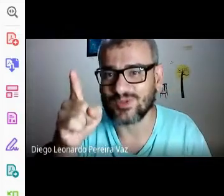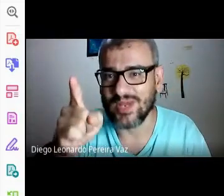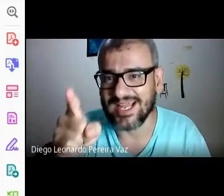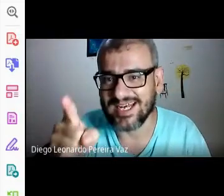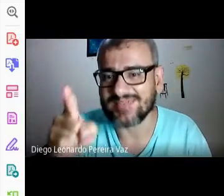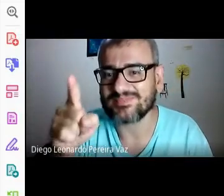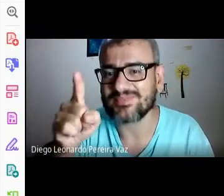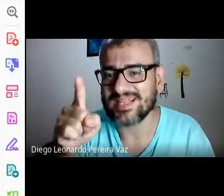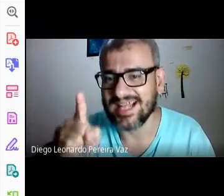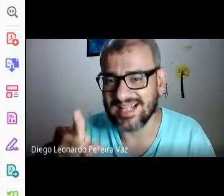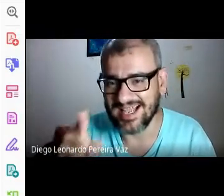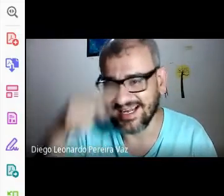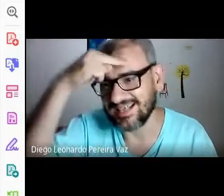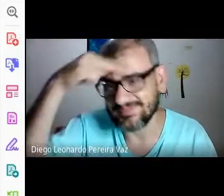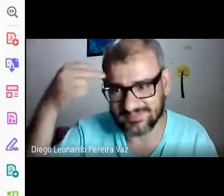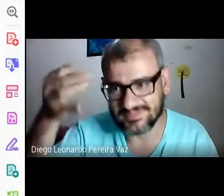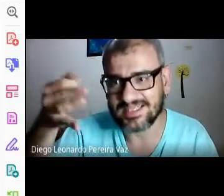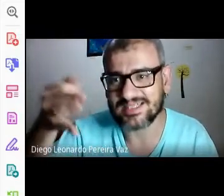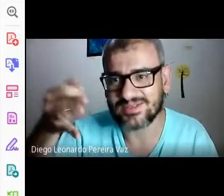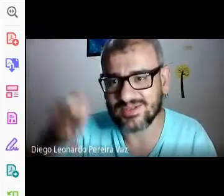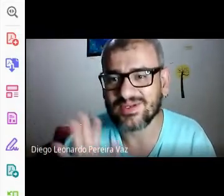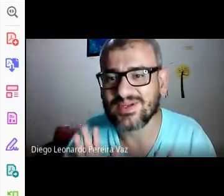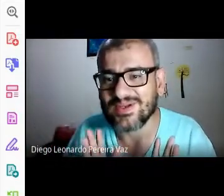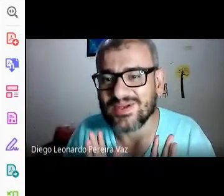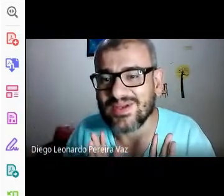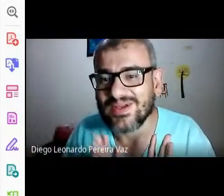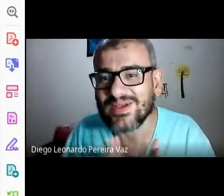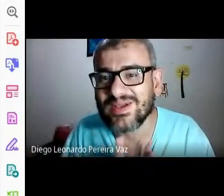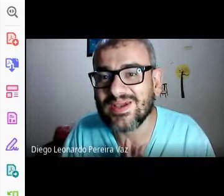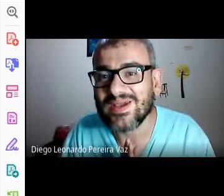E tu é na ela? E tu?